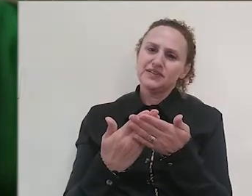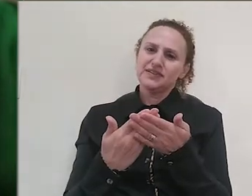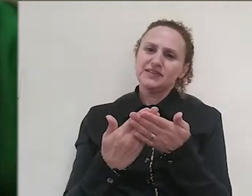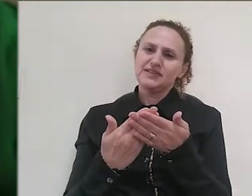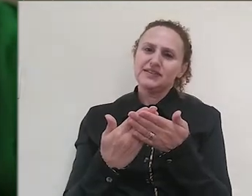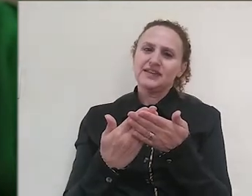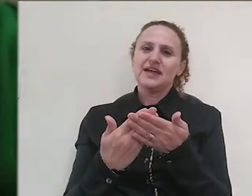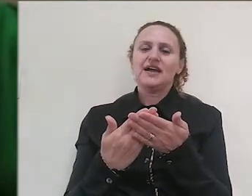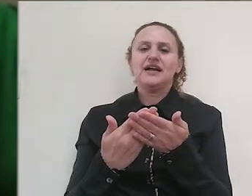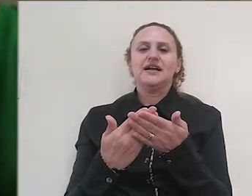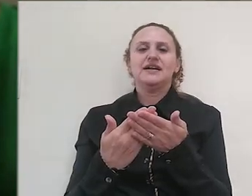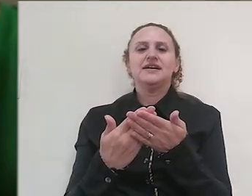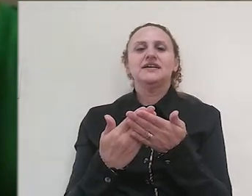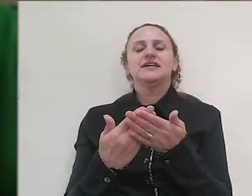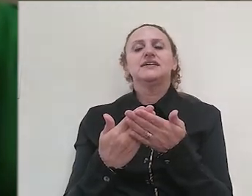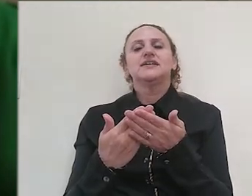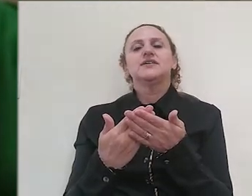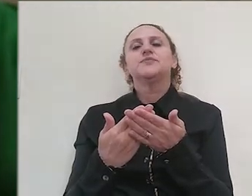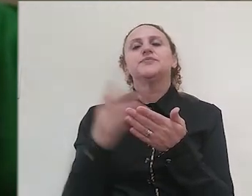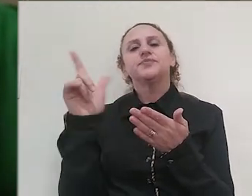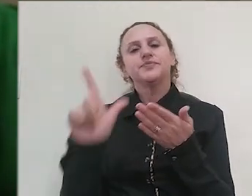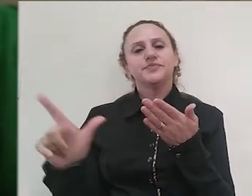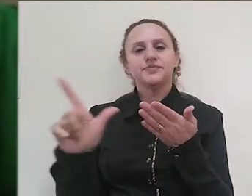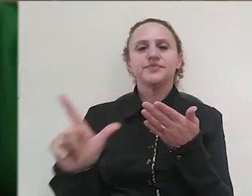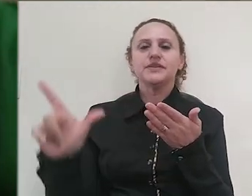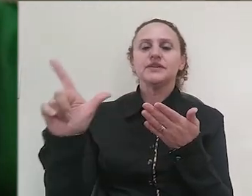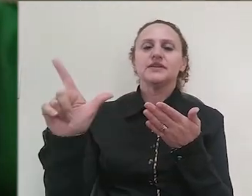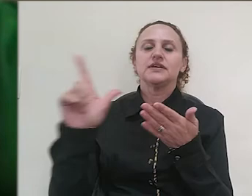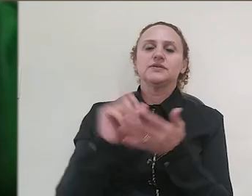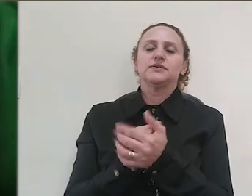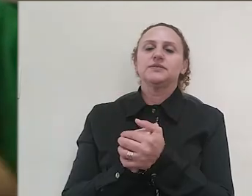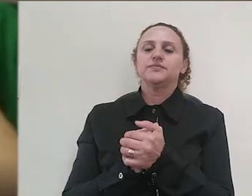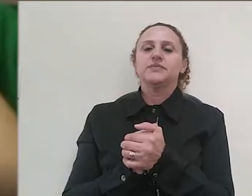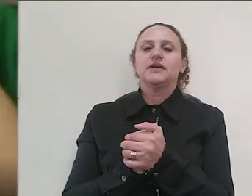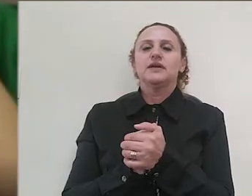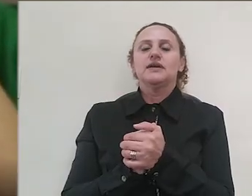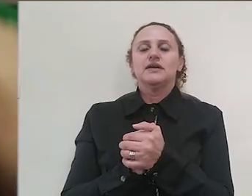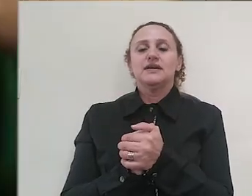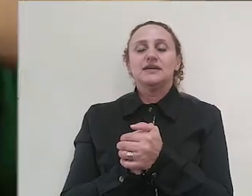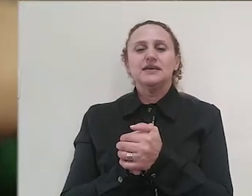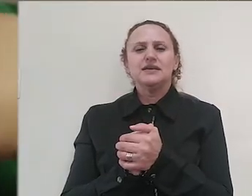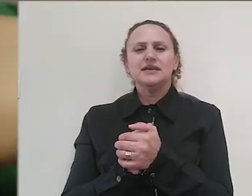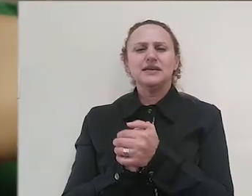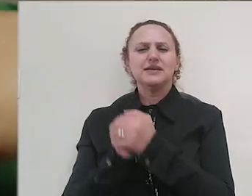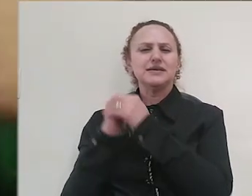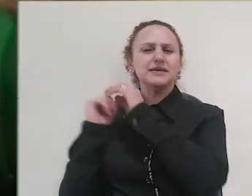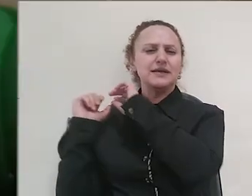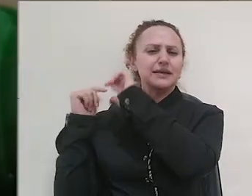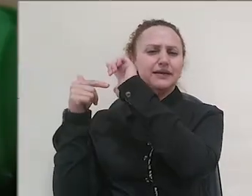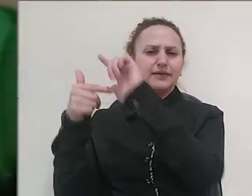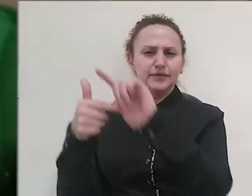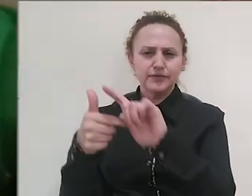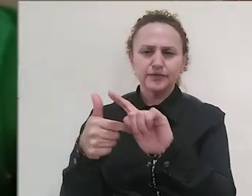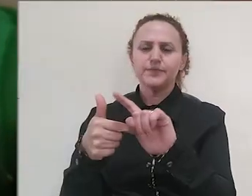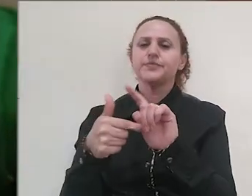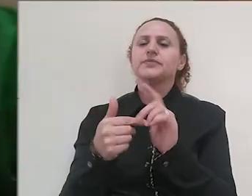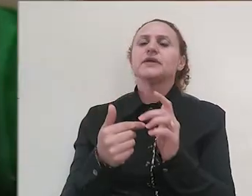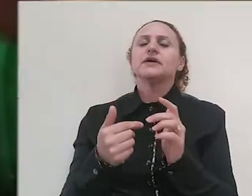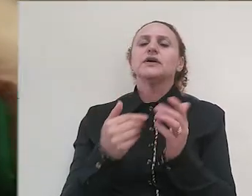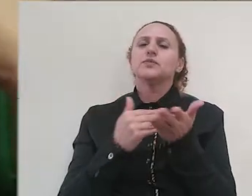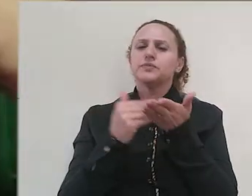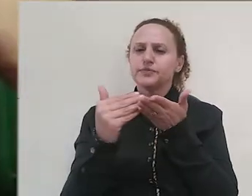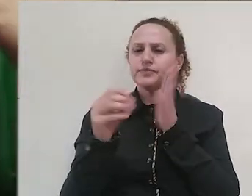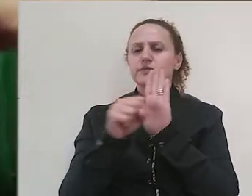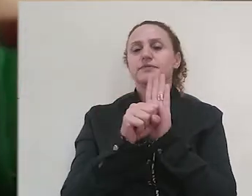forma diacrônica, ou seja, uma perspectiva historicista. Essa perspectiva se desenvolveu principalmente no século